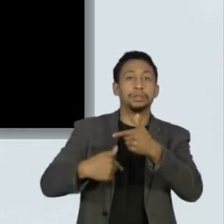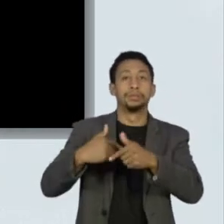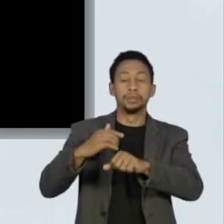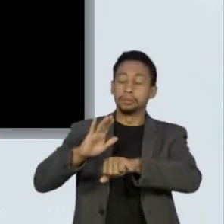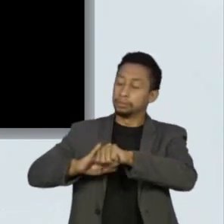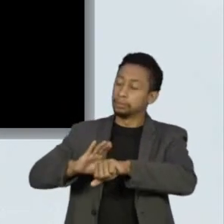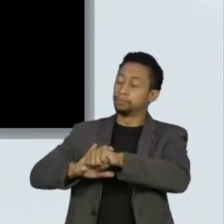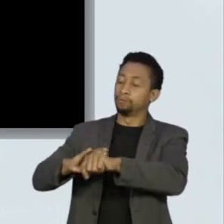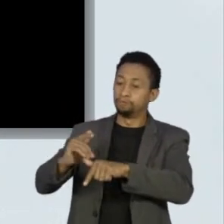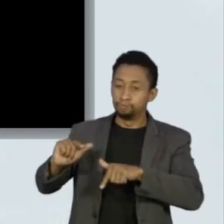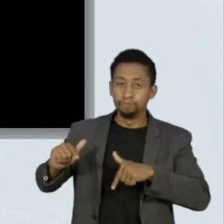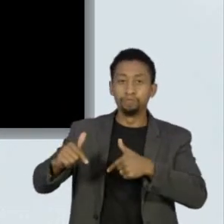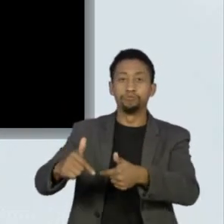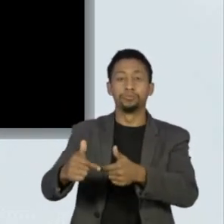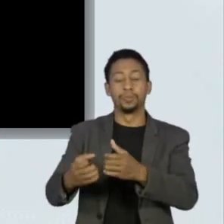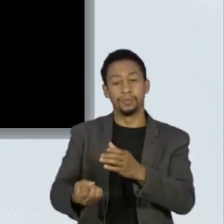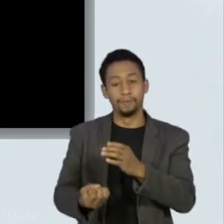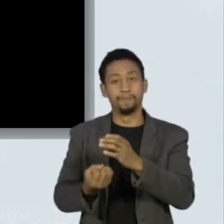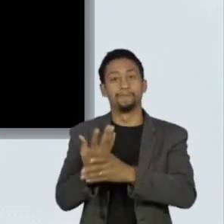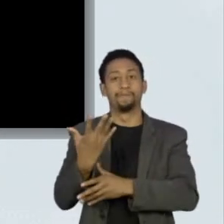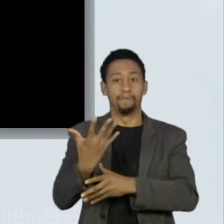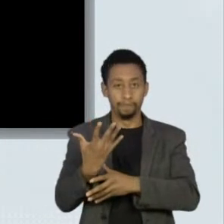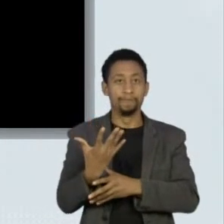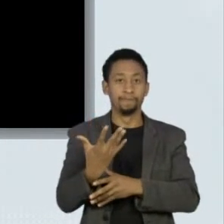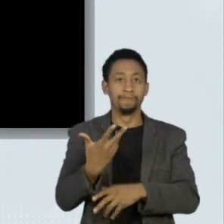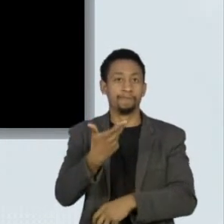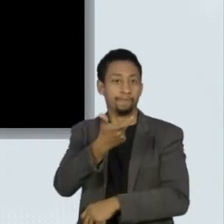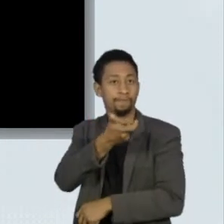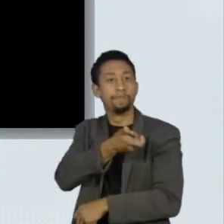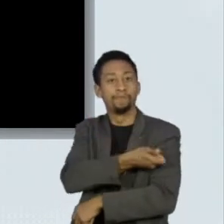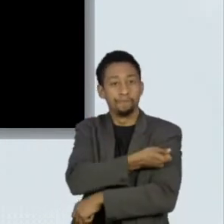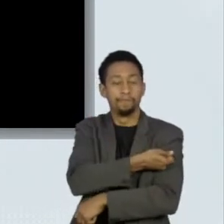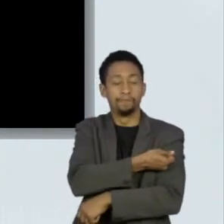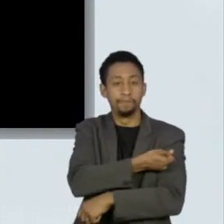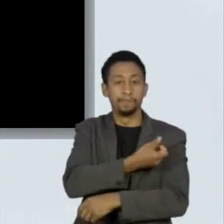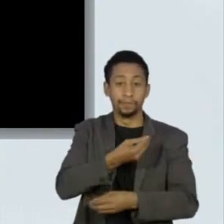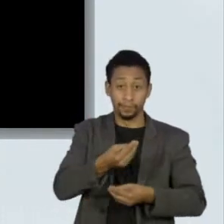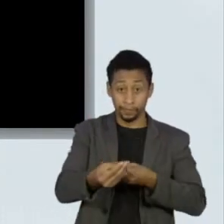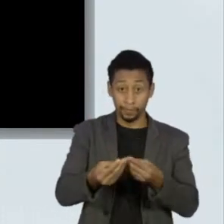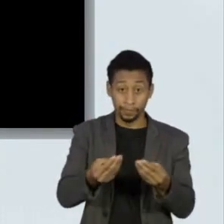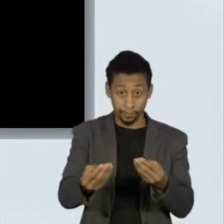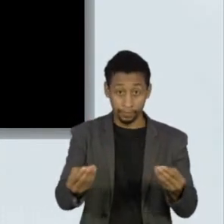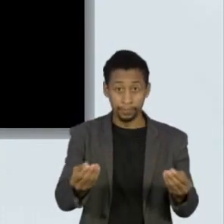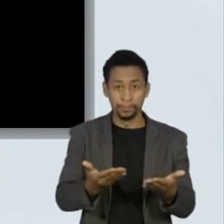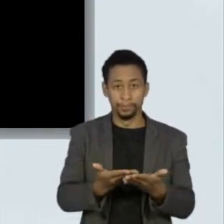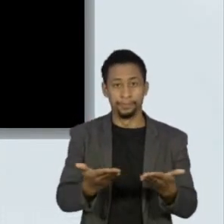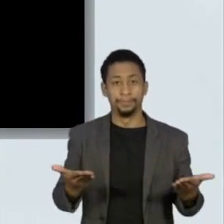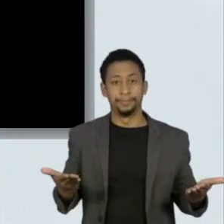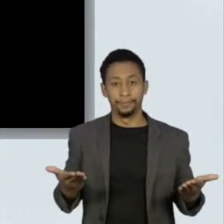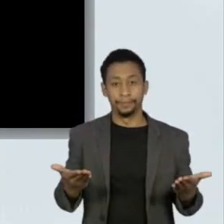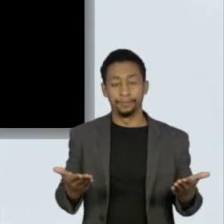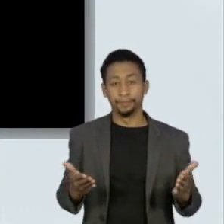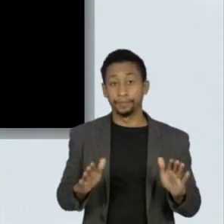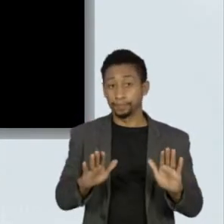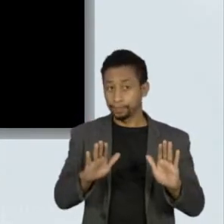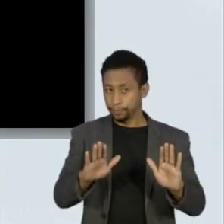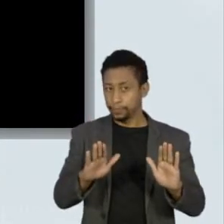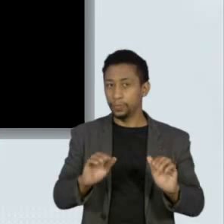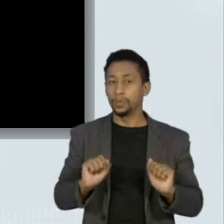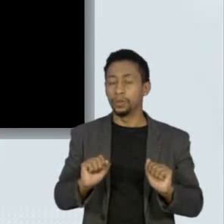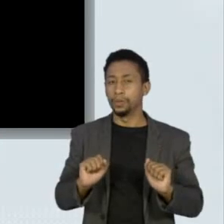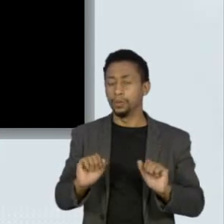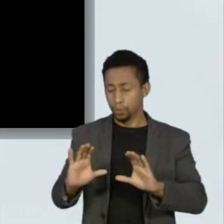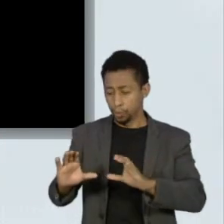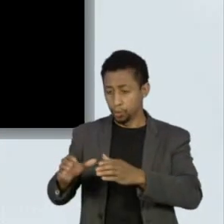tempo para poder criar essas vacinas que chegam para todos nós. E antes de começar a mencionar a equipe do estudo,